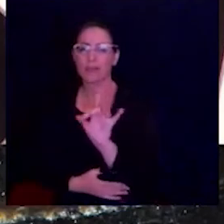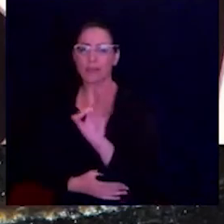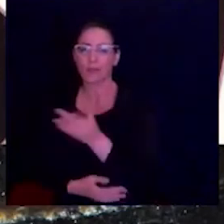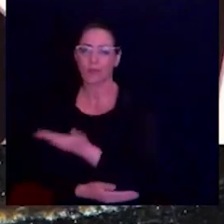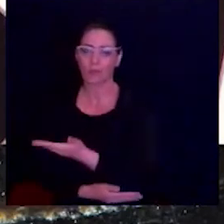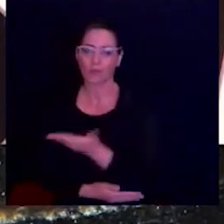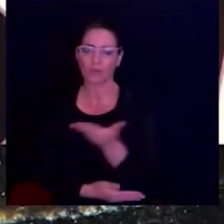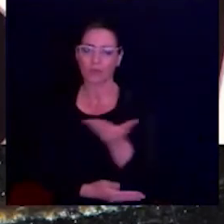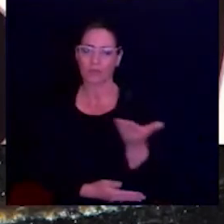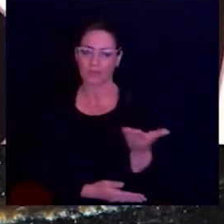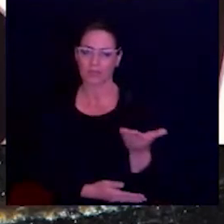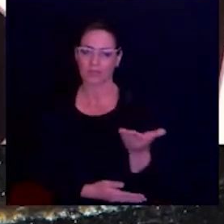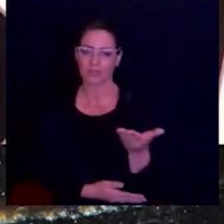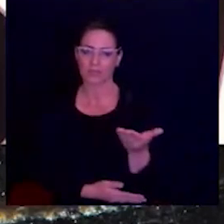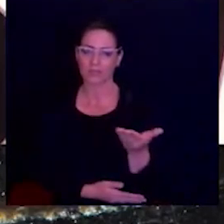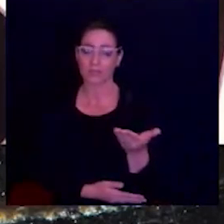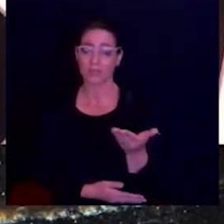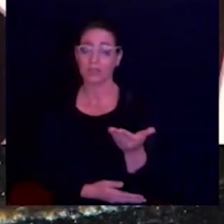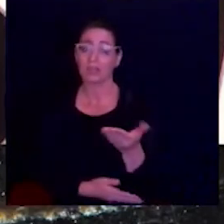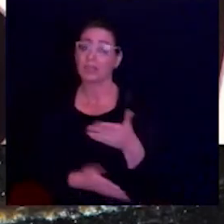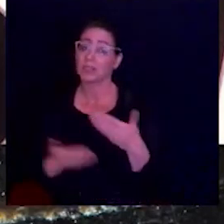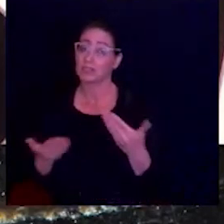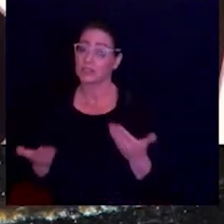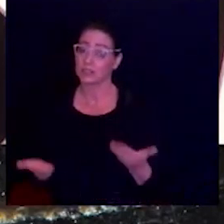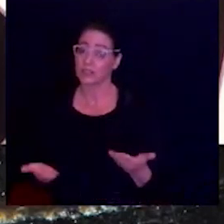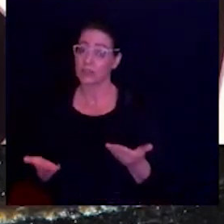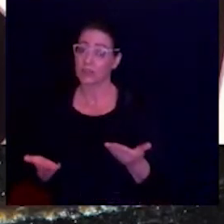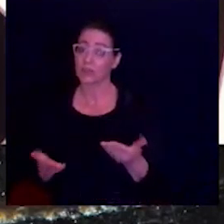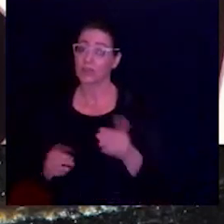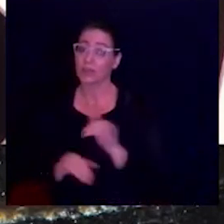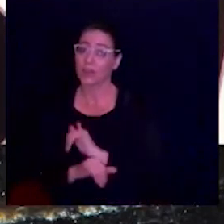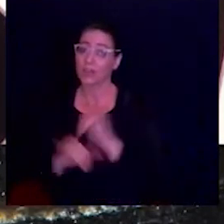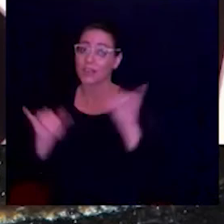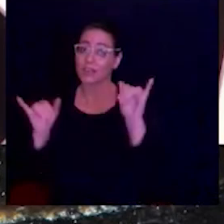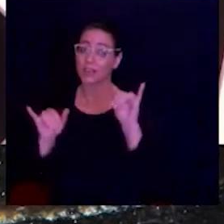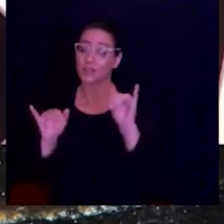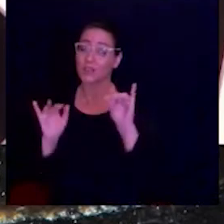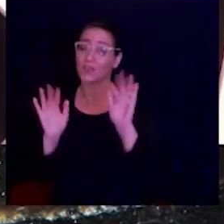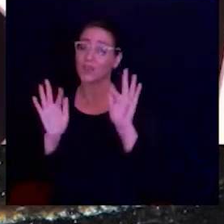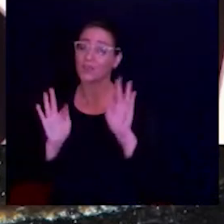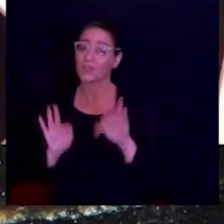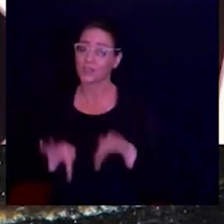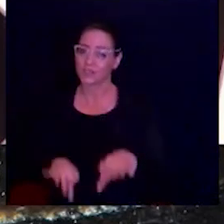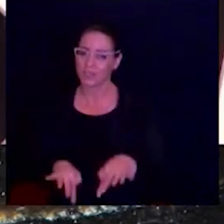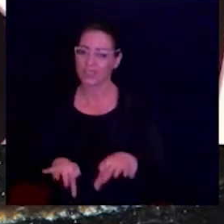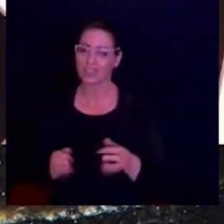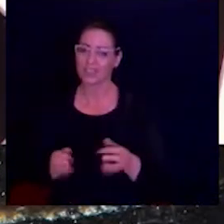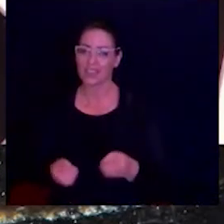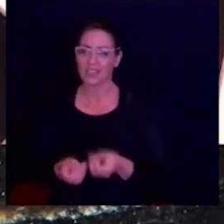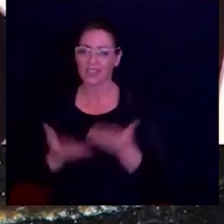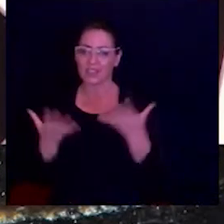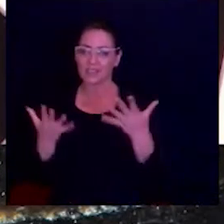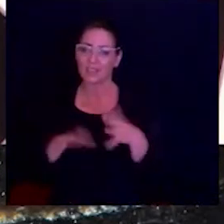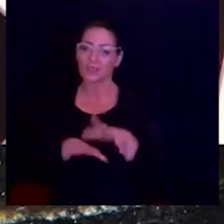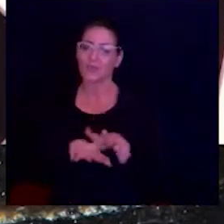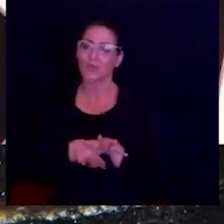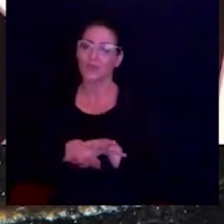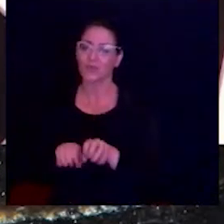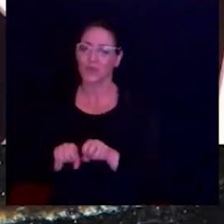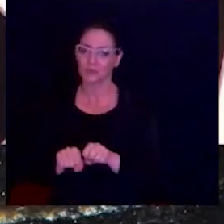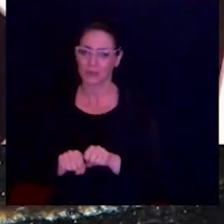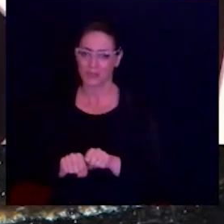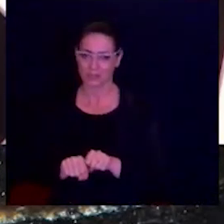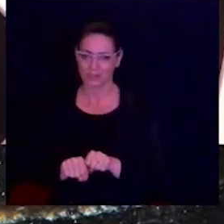uma de vocês. Com isso, declaro encerrada esta sessão de